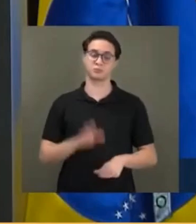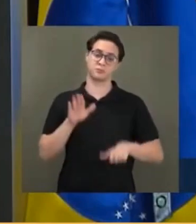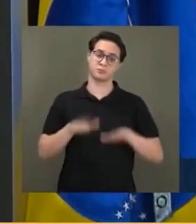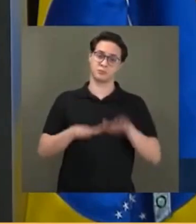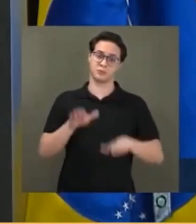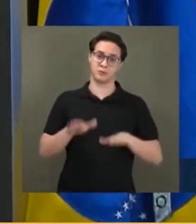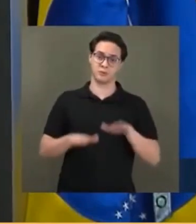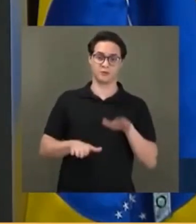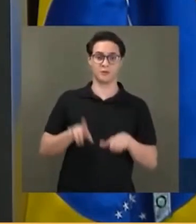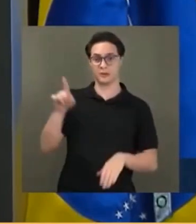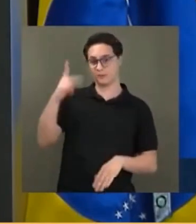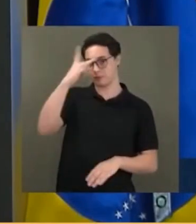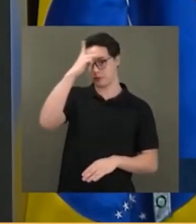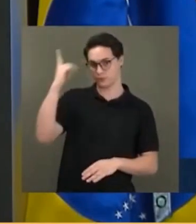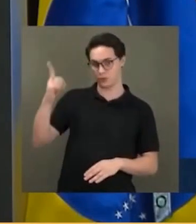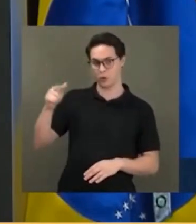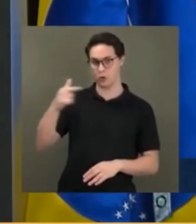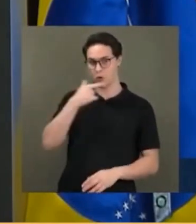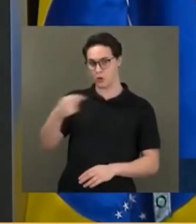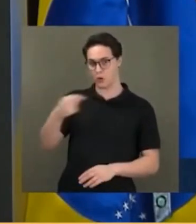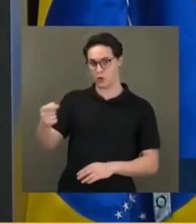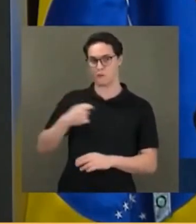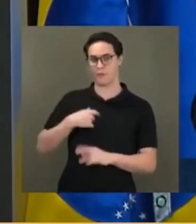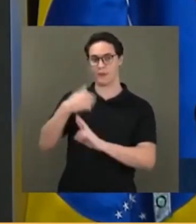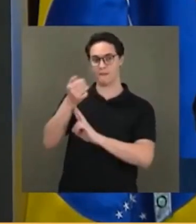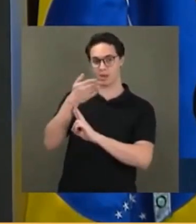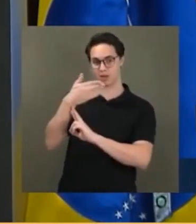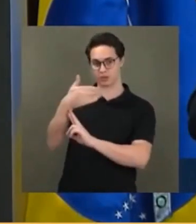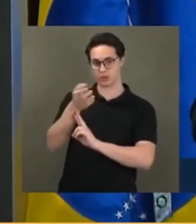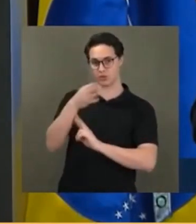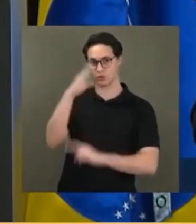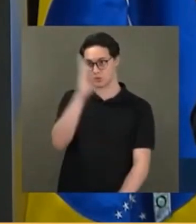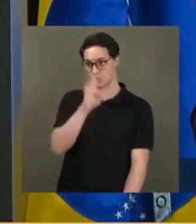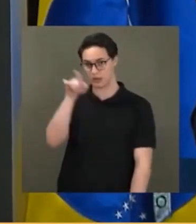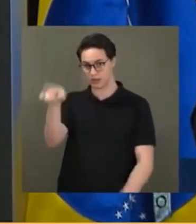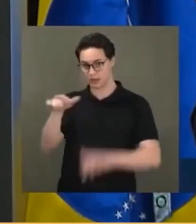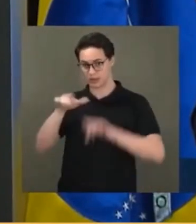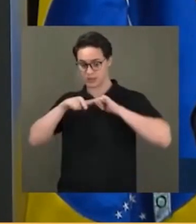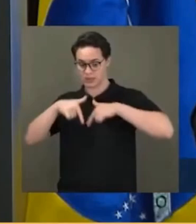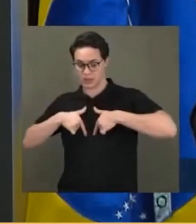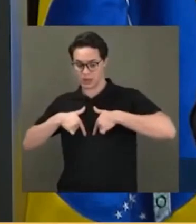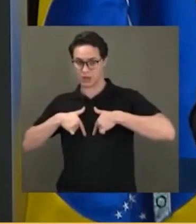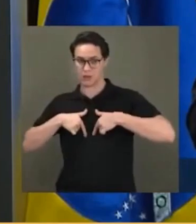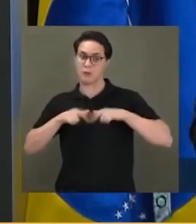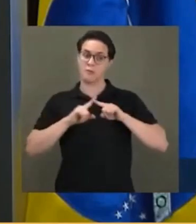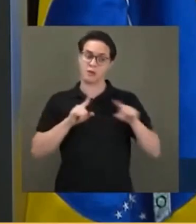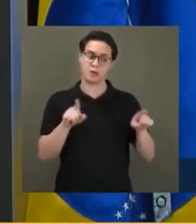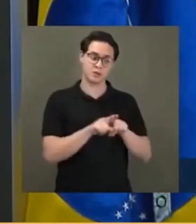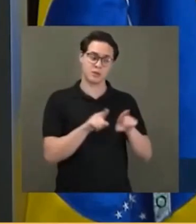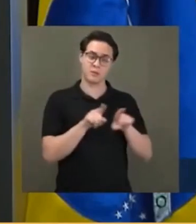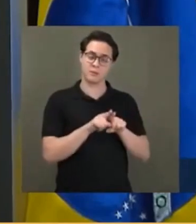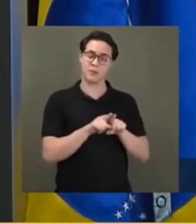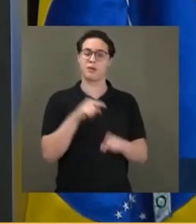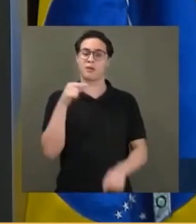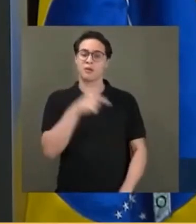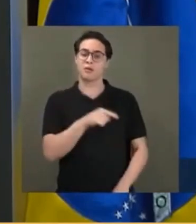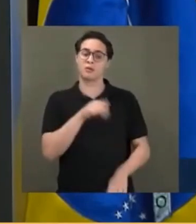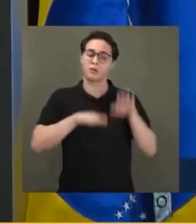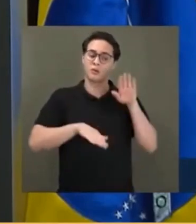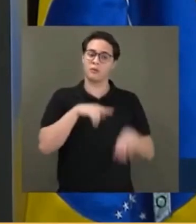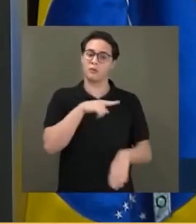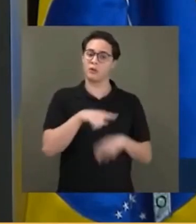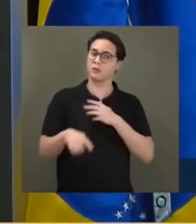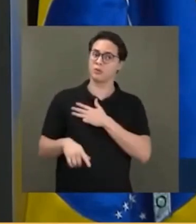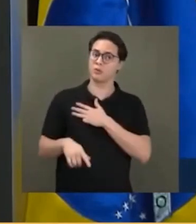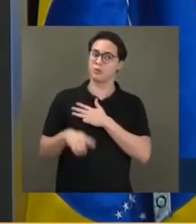em Israel mas o próprio presidente Lula tenha que ser levado